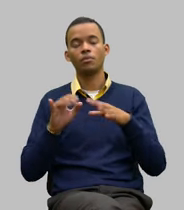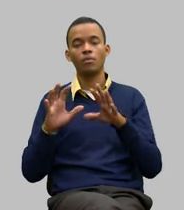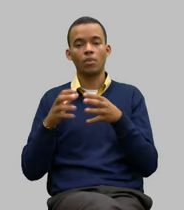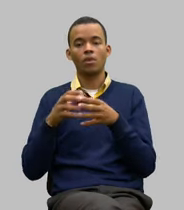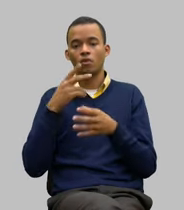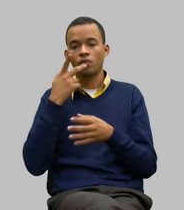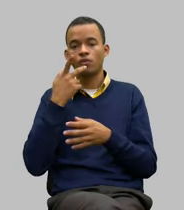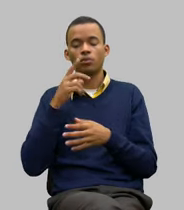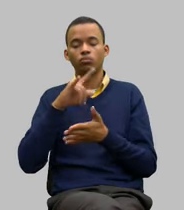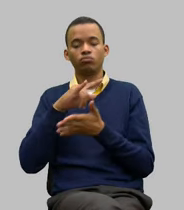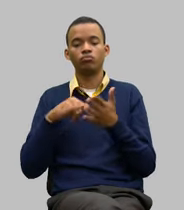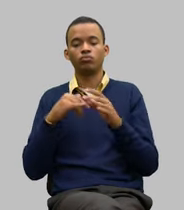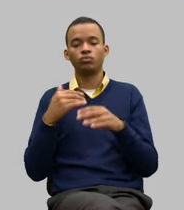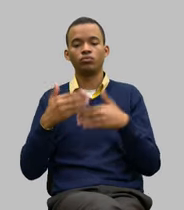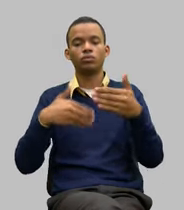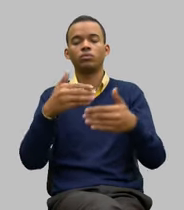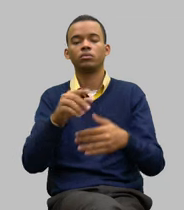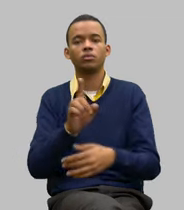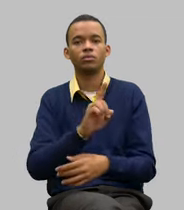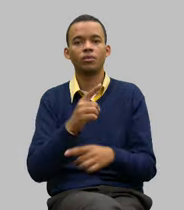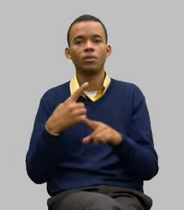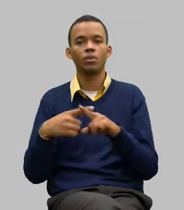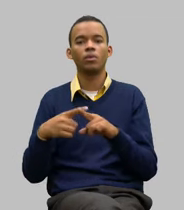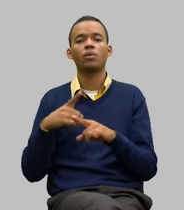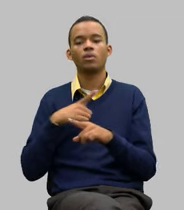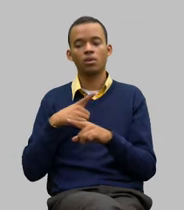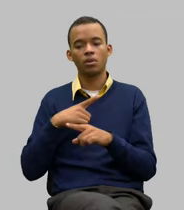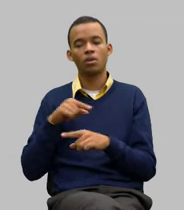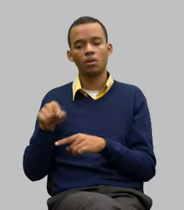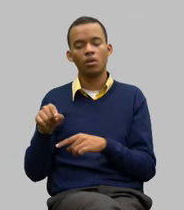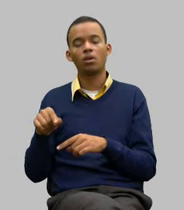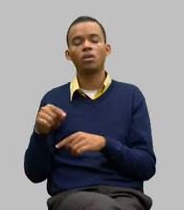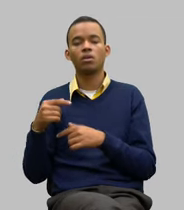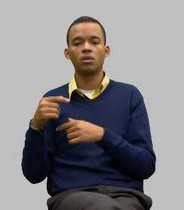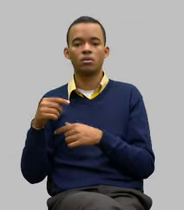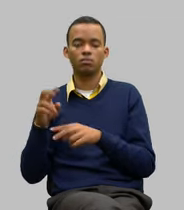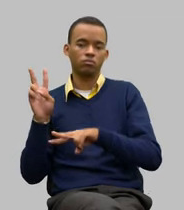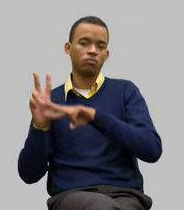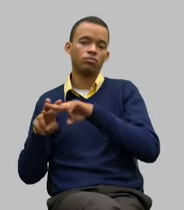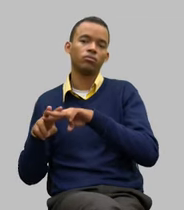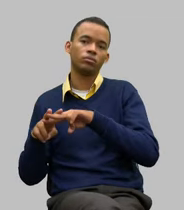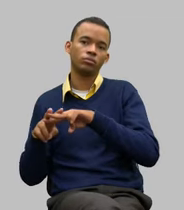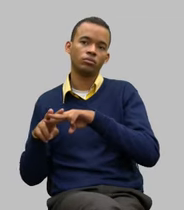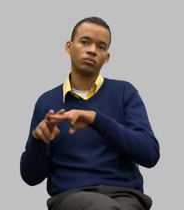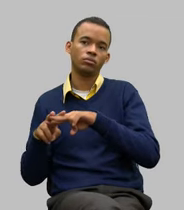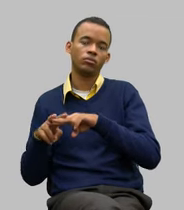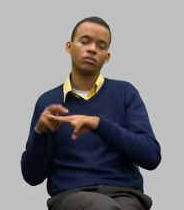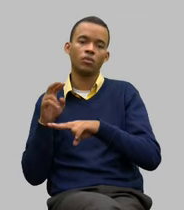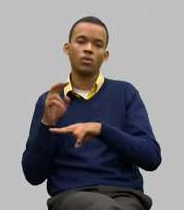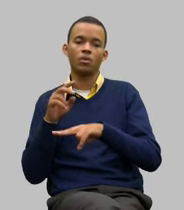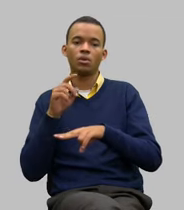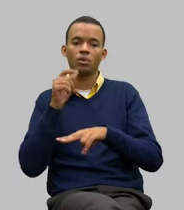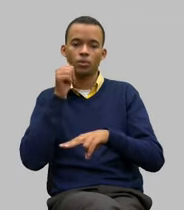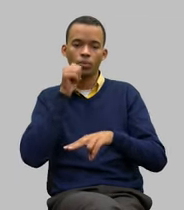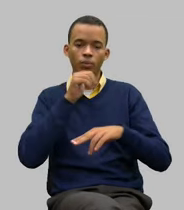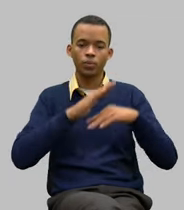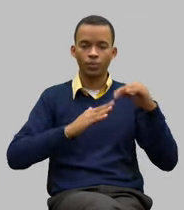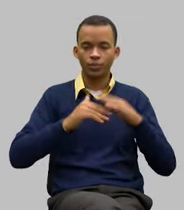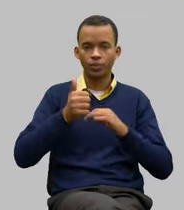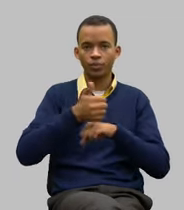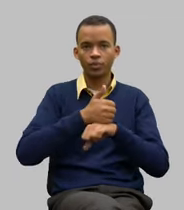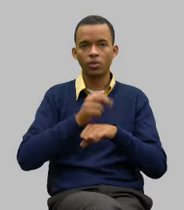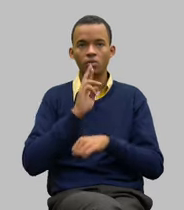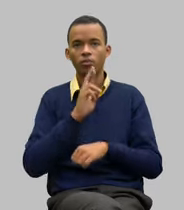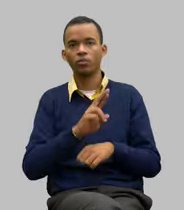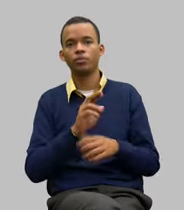frente pois iria atrapalhar a Progressão de regime do preso deixando a servidora que é contratada sem respaldo algum sim os